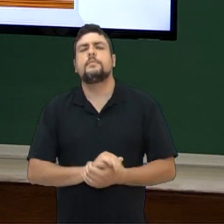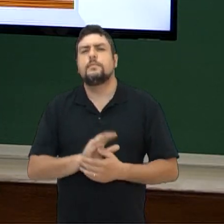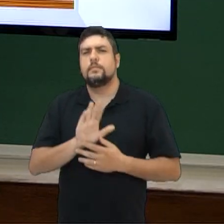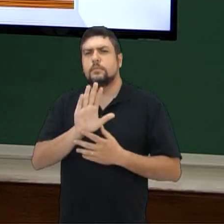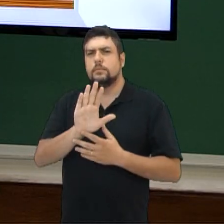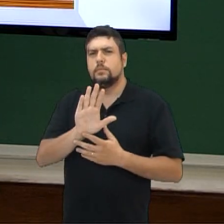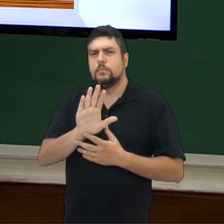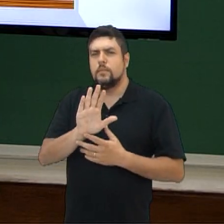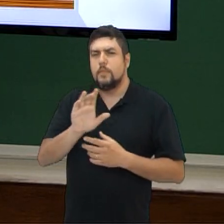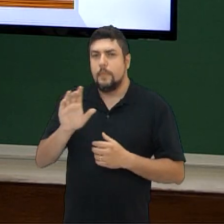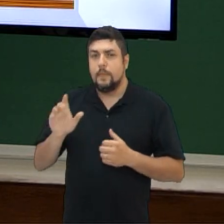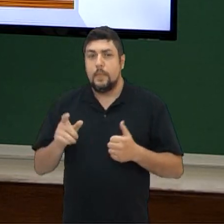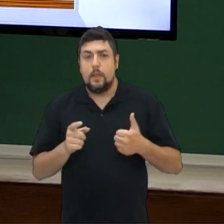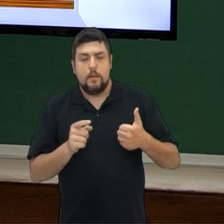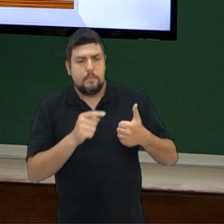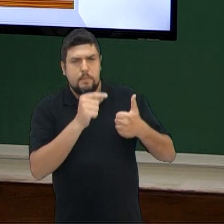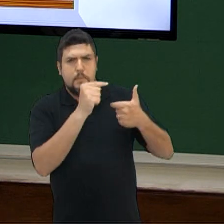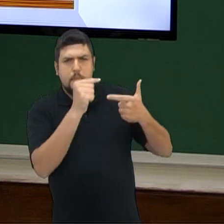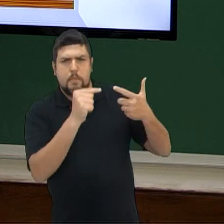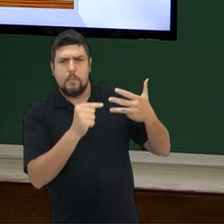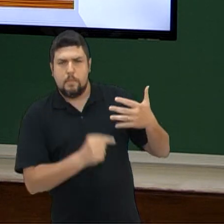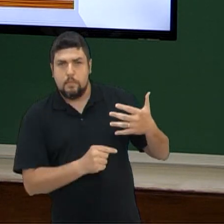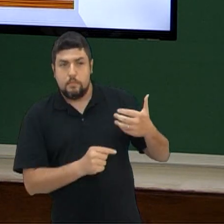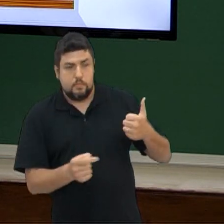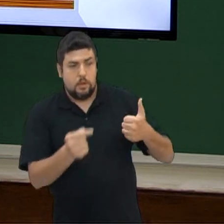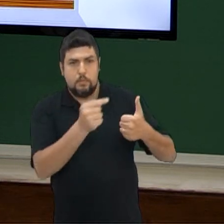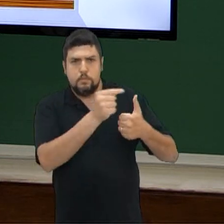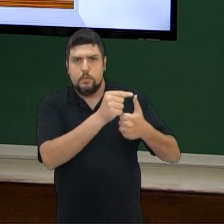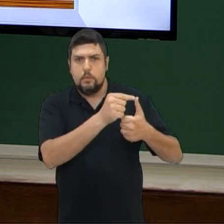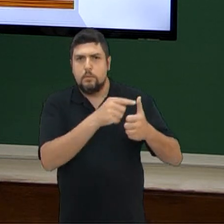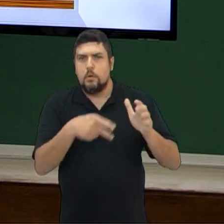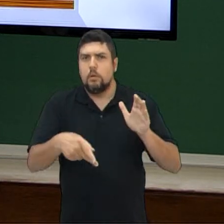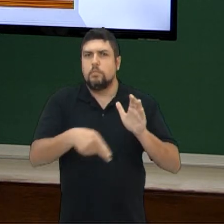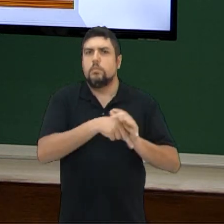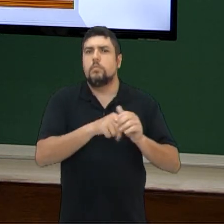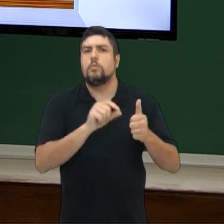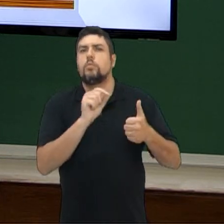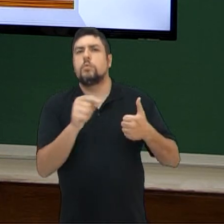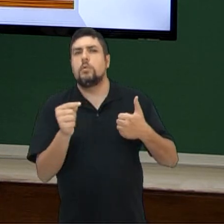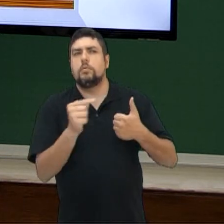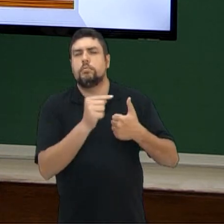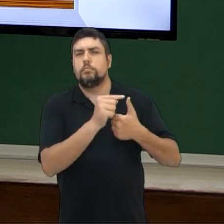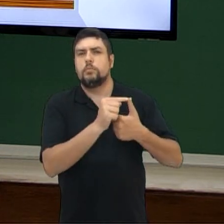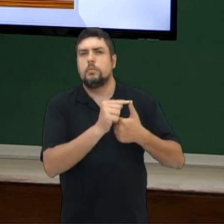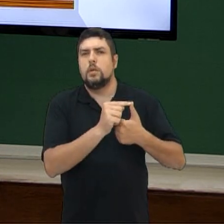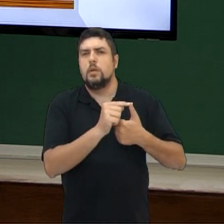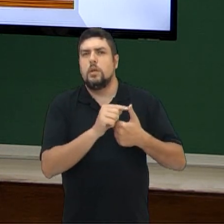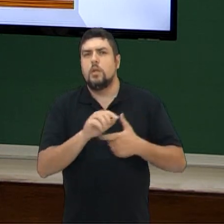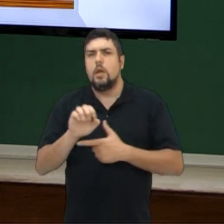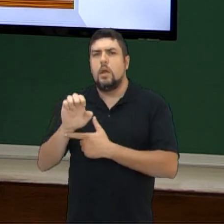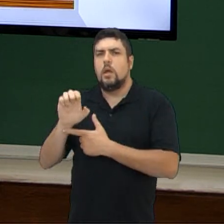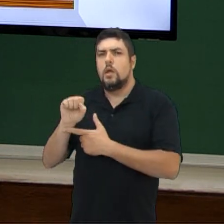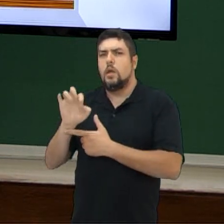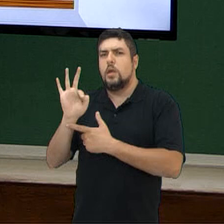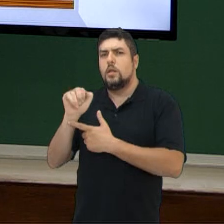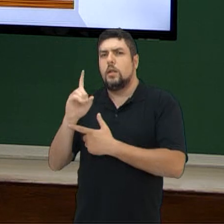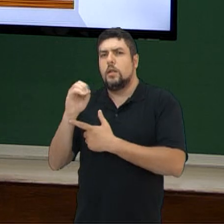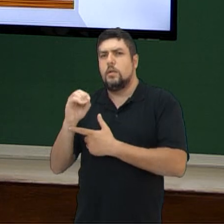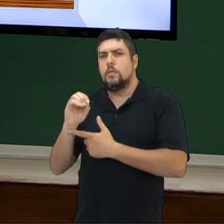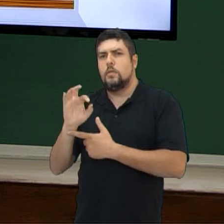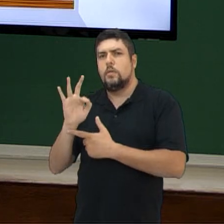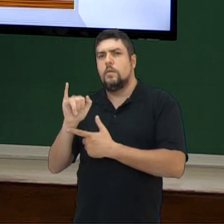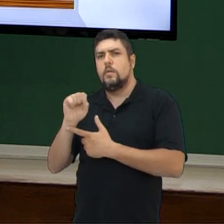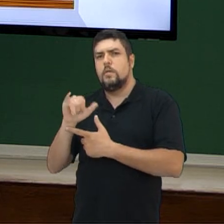E a primeira propriedade chegando, né? Primeira propriedade que nós vamos falar é sobre os estados físicos